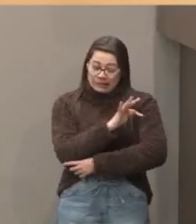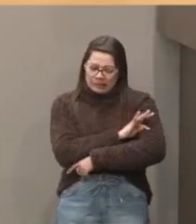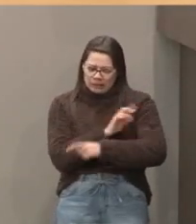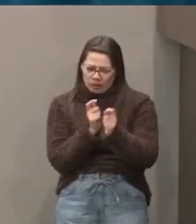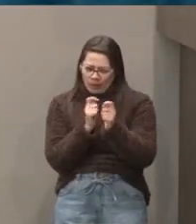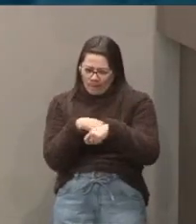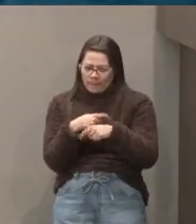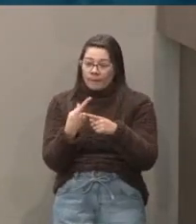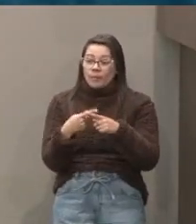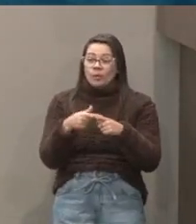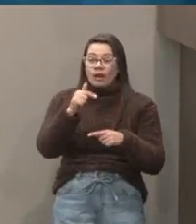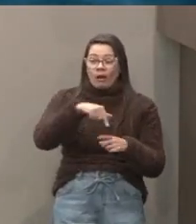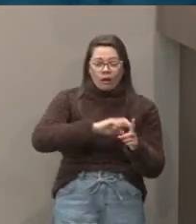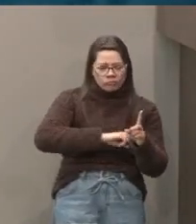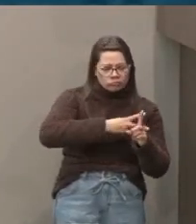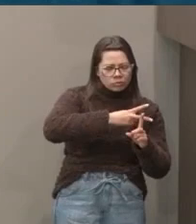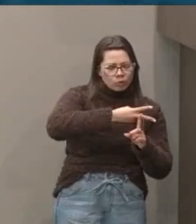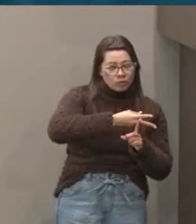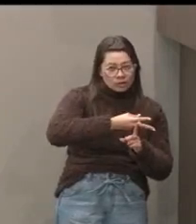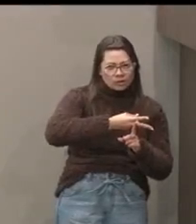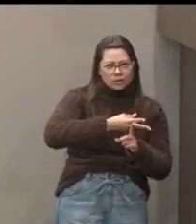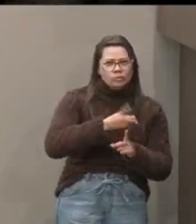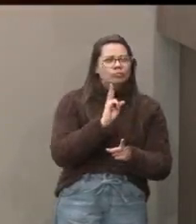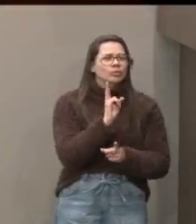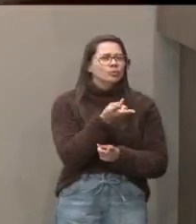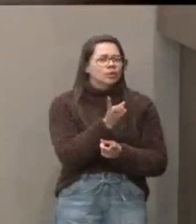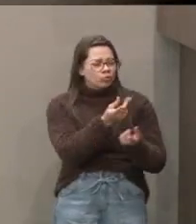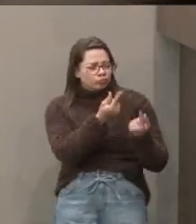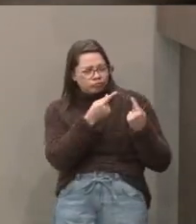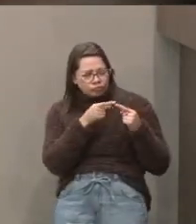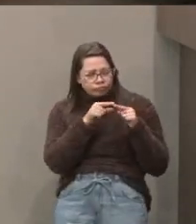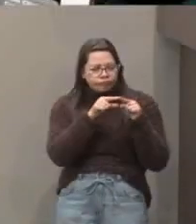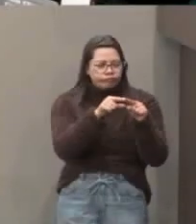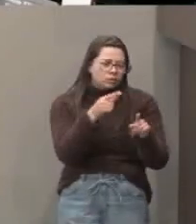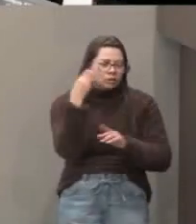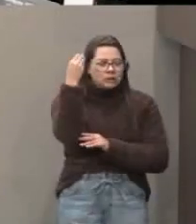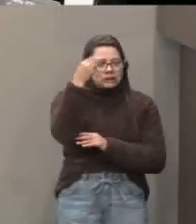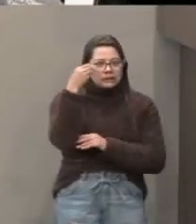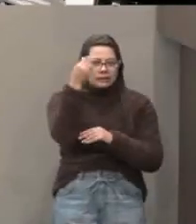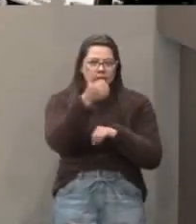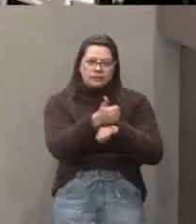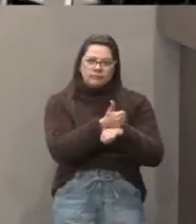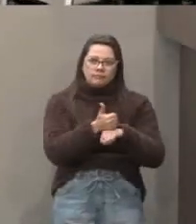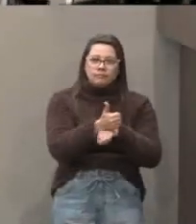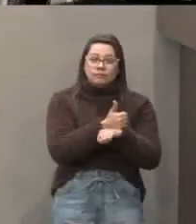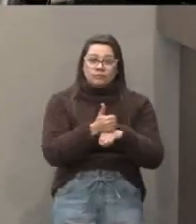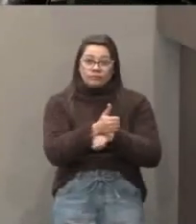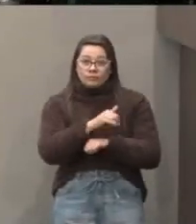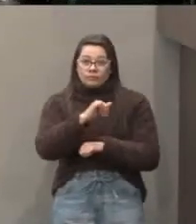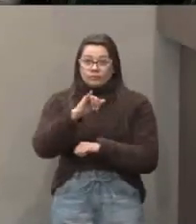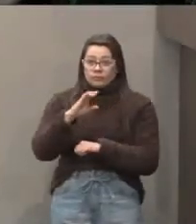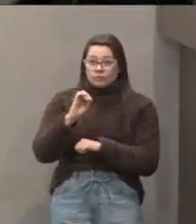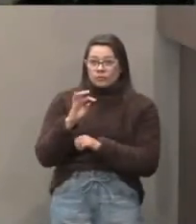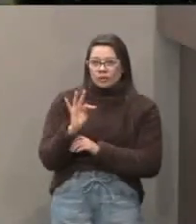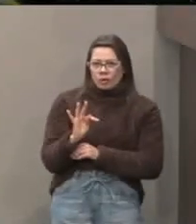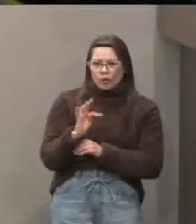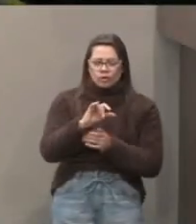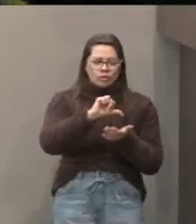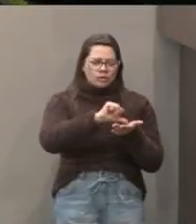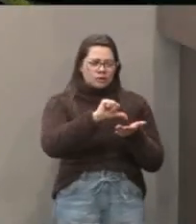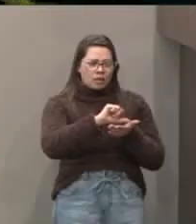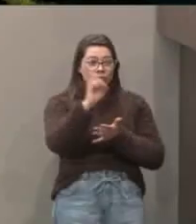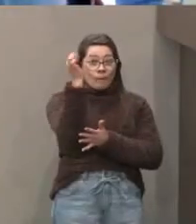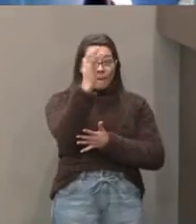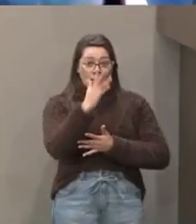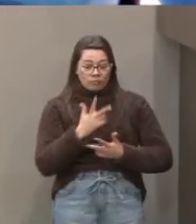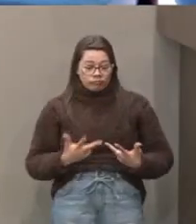Porque aqui, a inovação tecnológica avança ao lado da experiência dos nossos profissionais. O iote é um dos poucos centros do Brasil